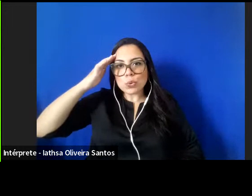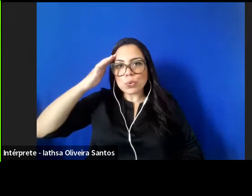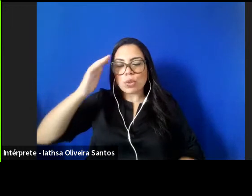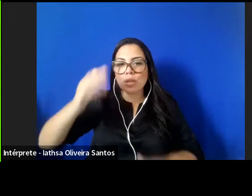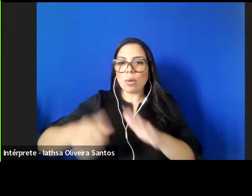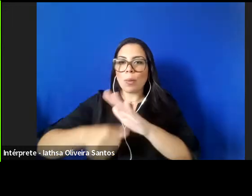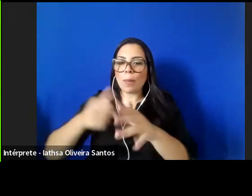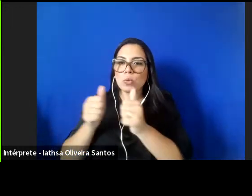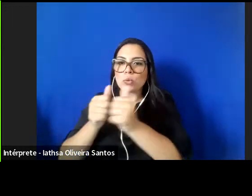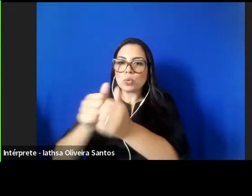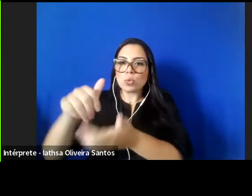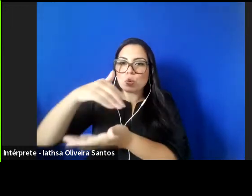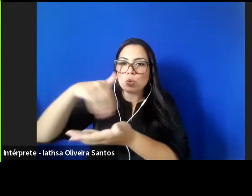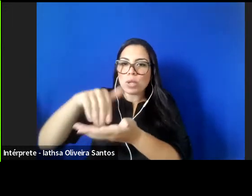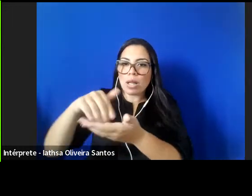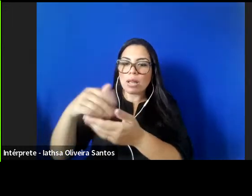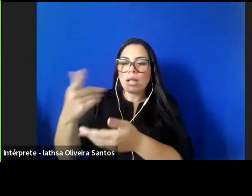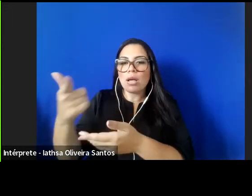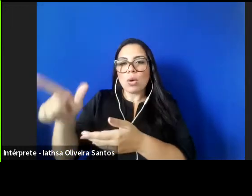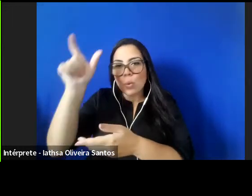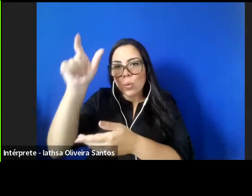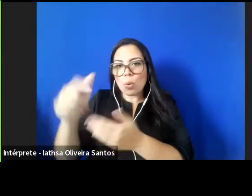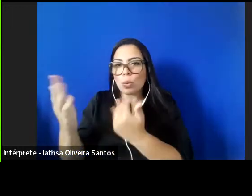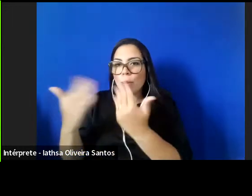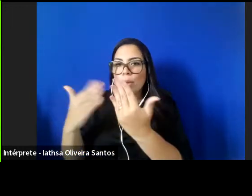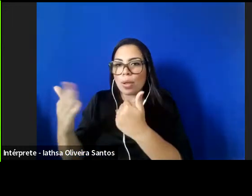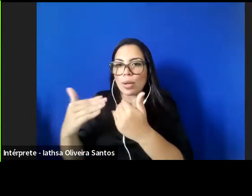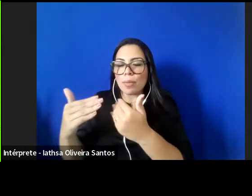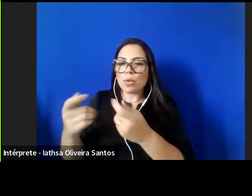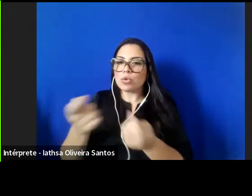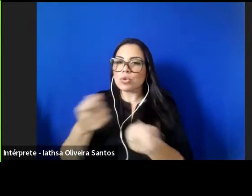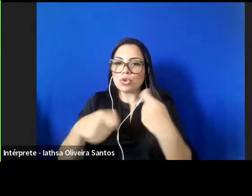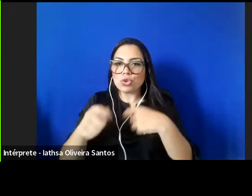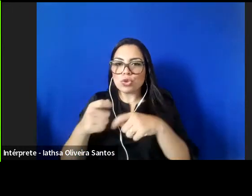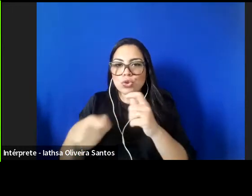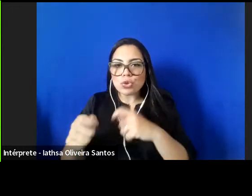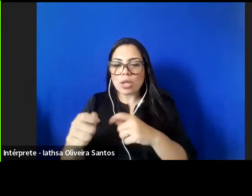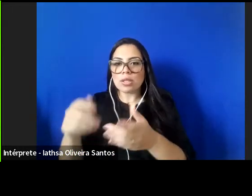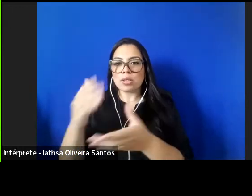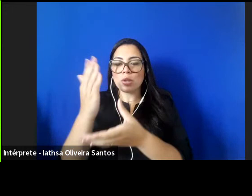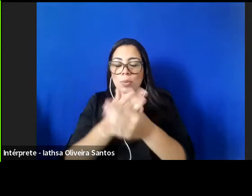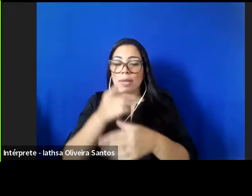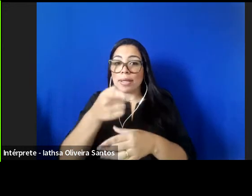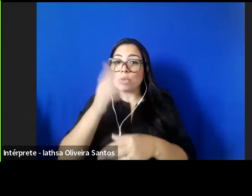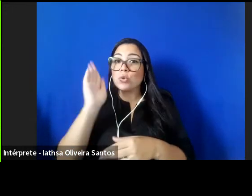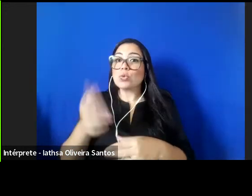e o mediador fazendo o trabalho de microgestão do processo. Então, isso já é um resultado